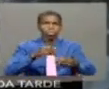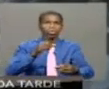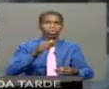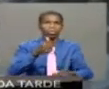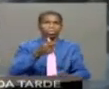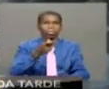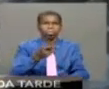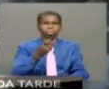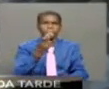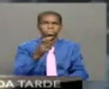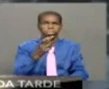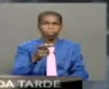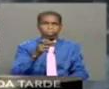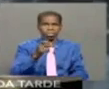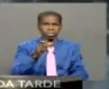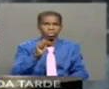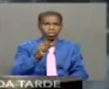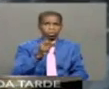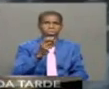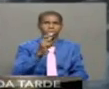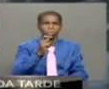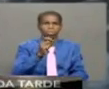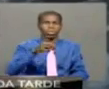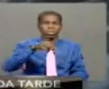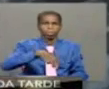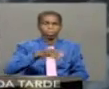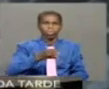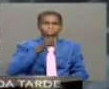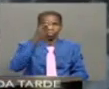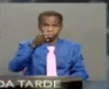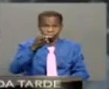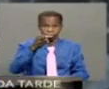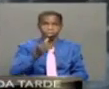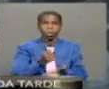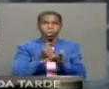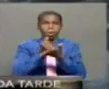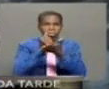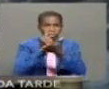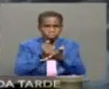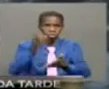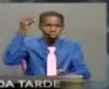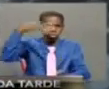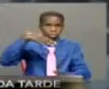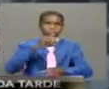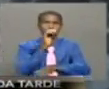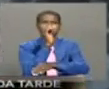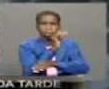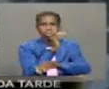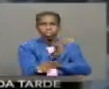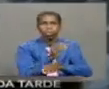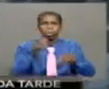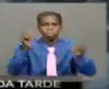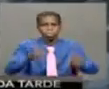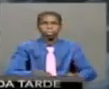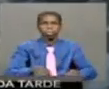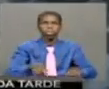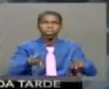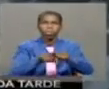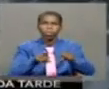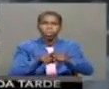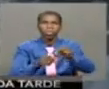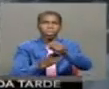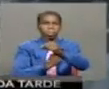pode vir abastecer a água, a província por inteira e a energia. E não só, também pode também apoiar